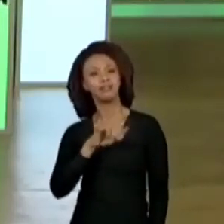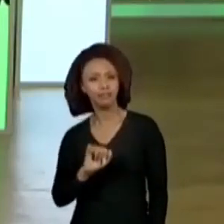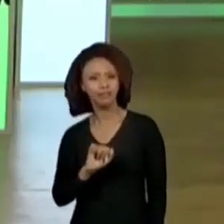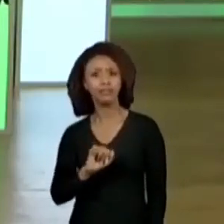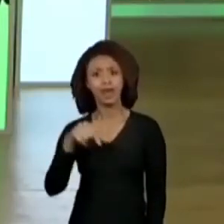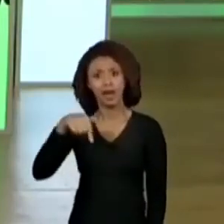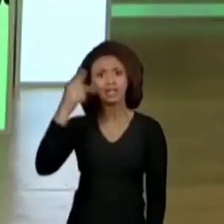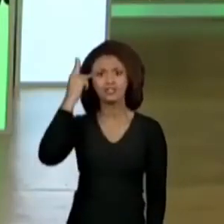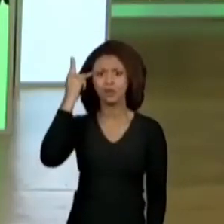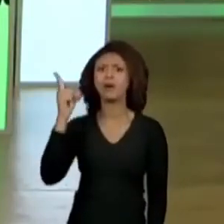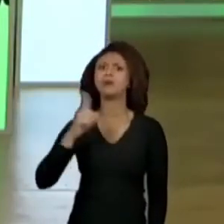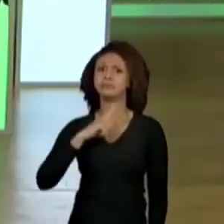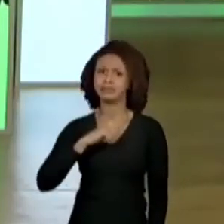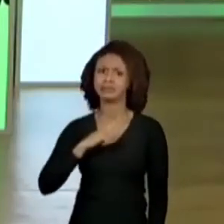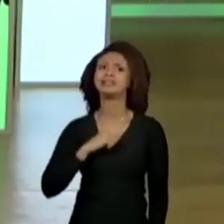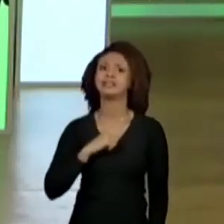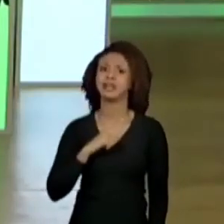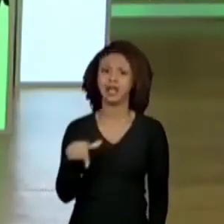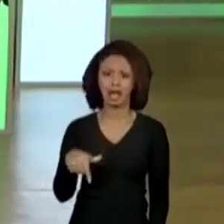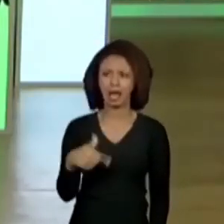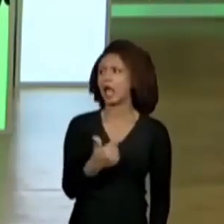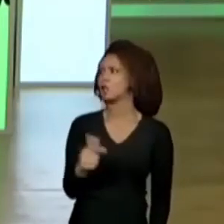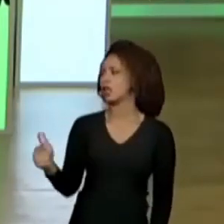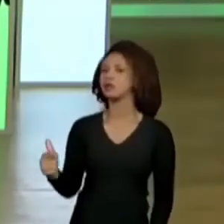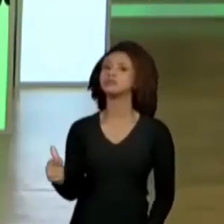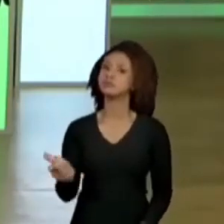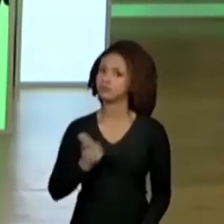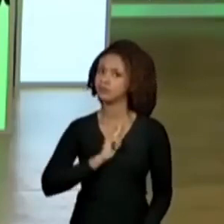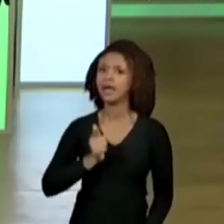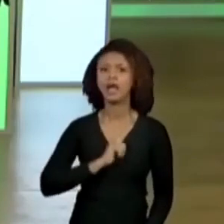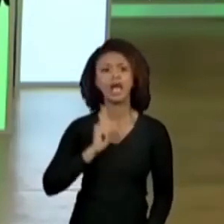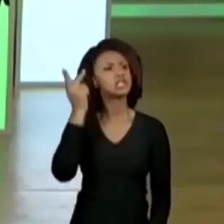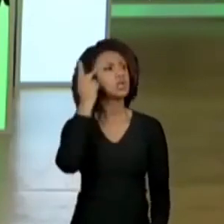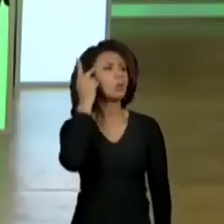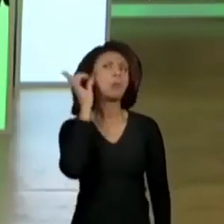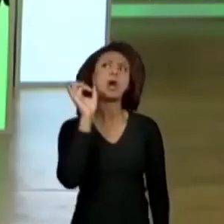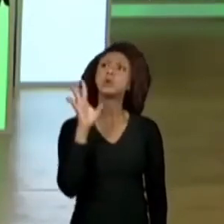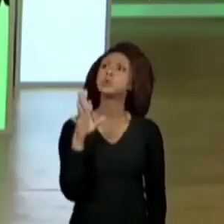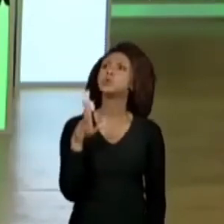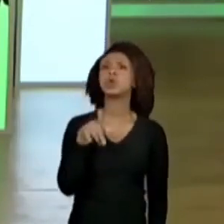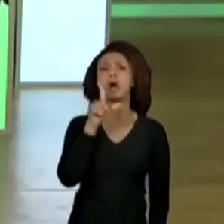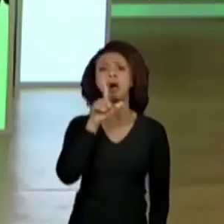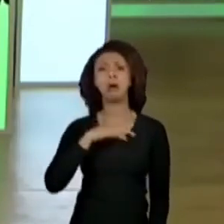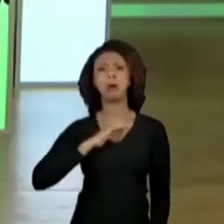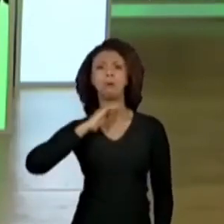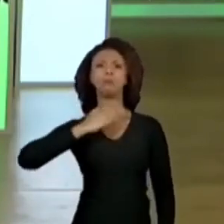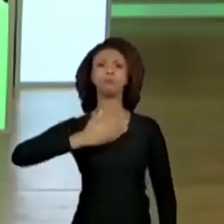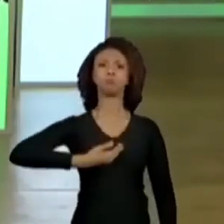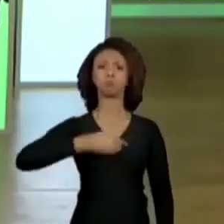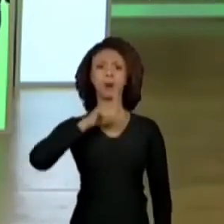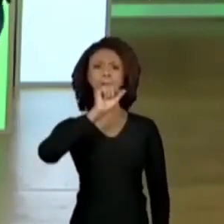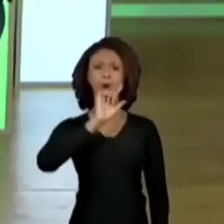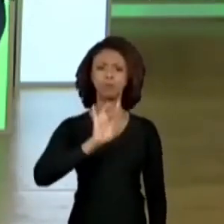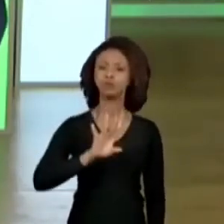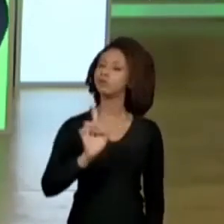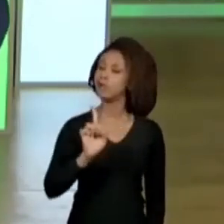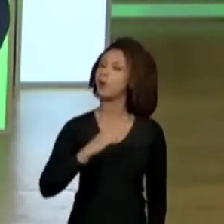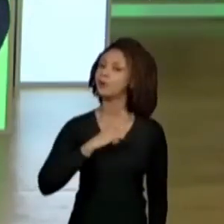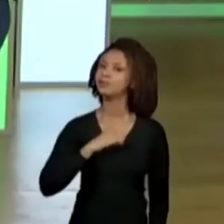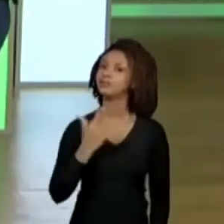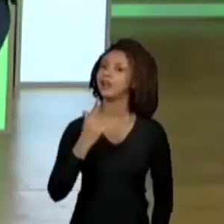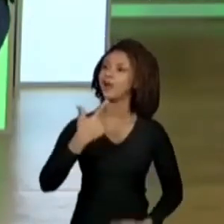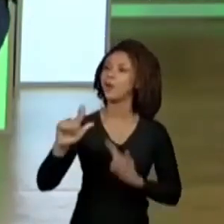pode nem reclamar que a gente está bem de bem-te-vi, viu? Tem gente que fala, ah, em São Paulo só tem pombo. Não, a gente também tem outros tipos